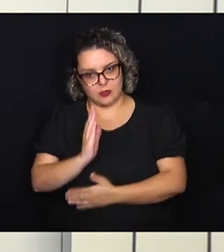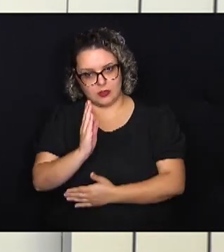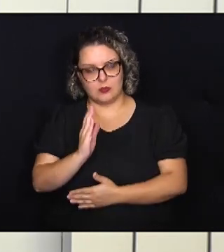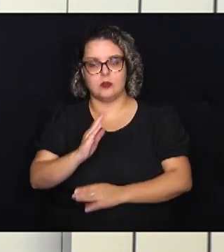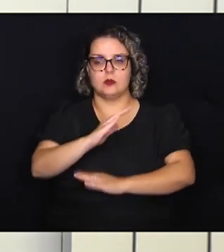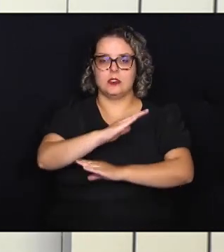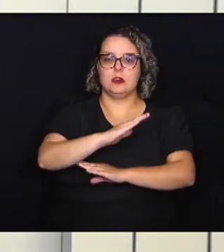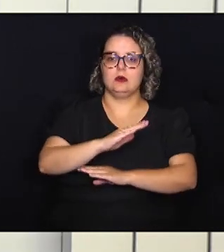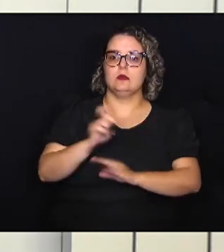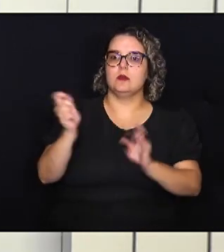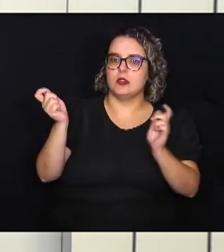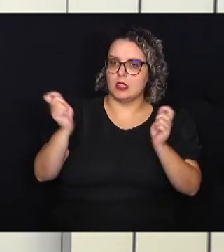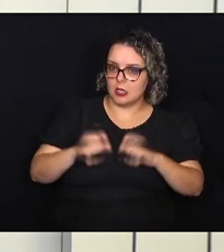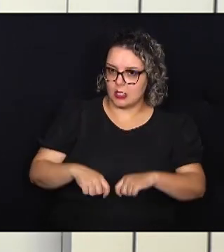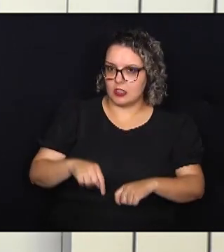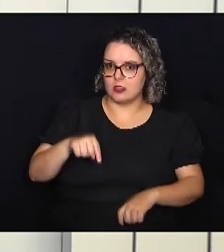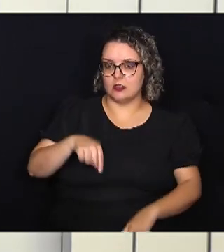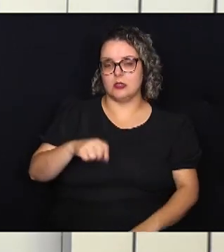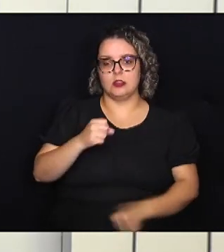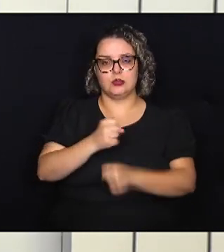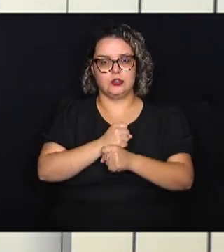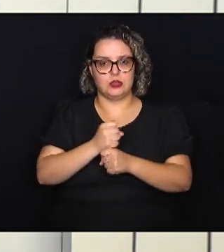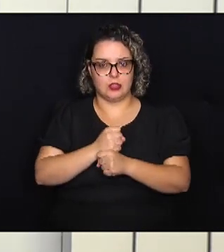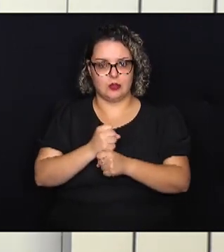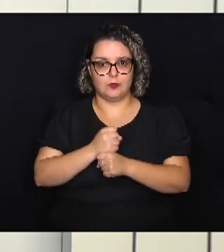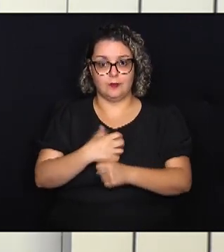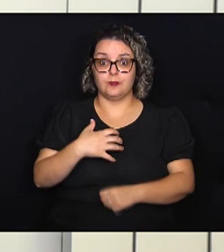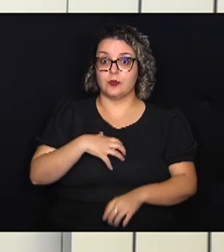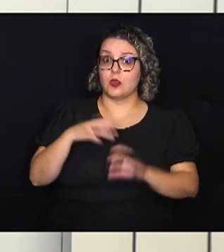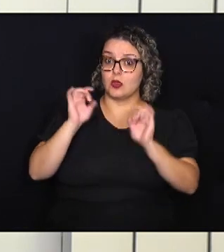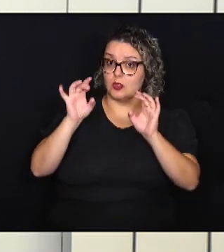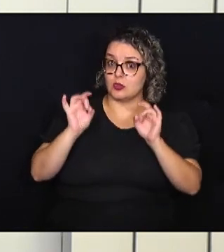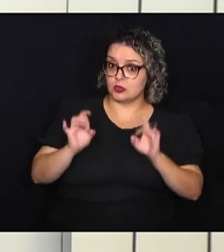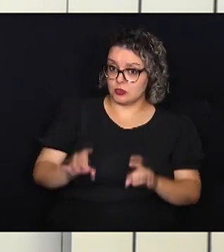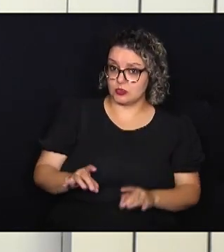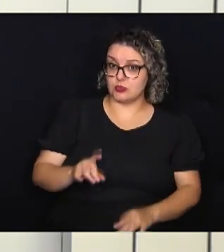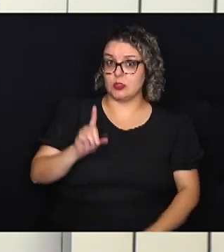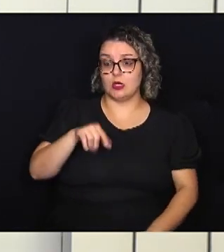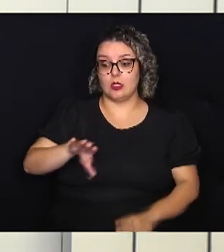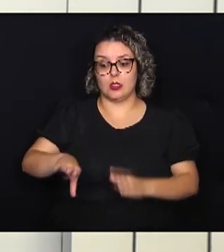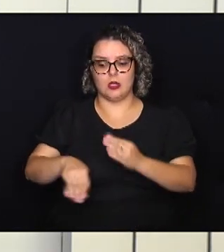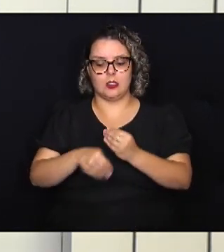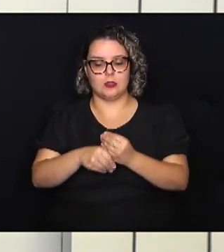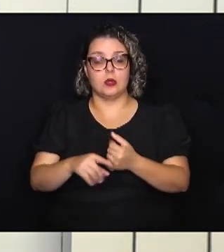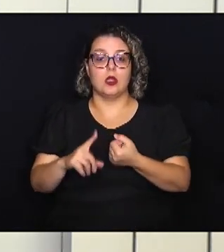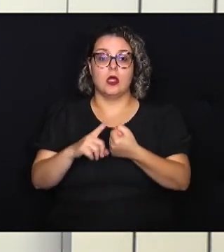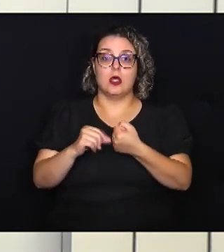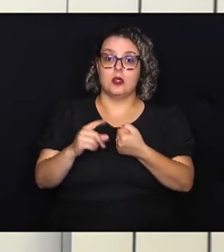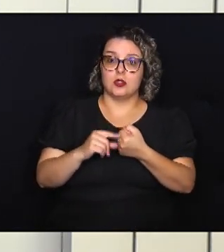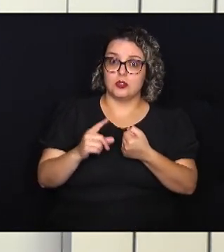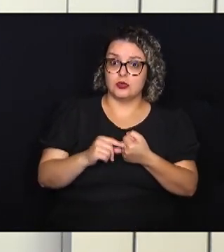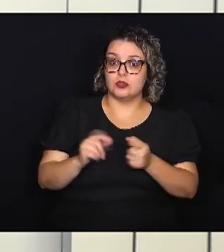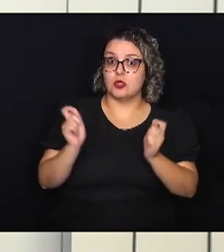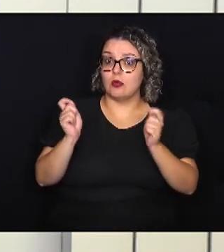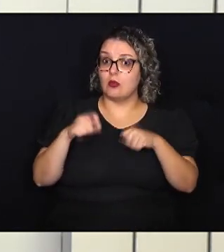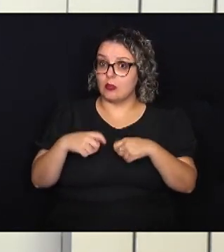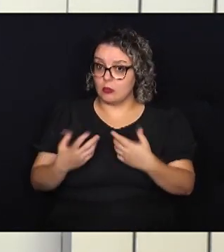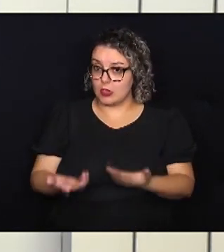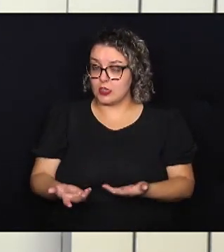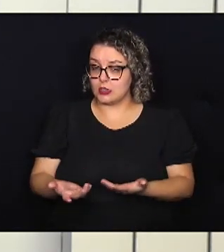Câmara para execução neste ano. De maneira específica, são acrescidos artigos que possibilitam